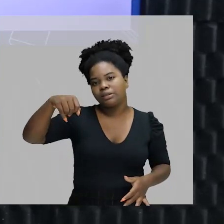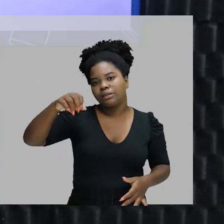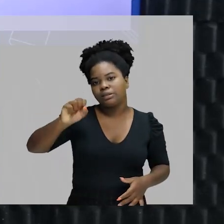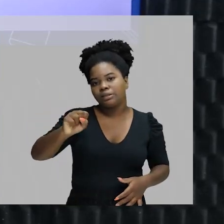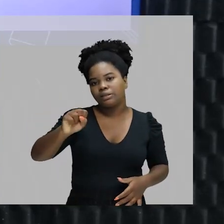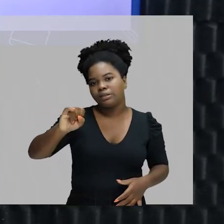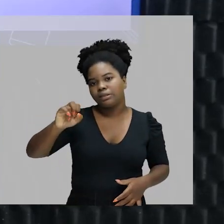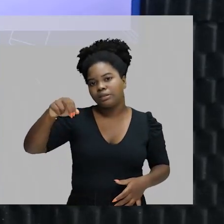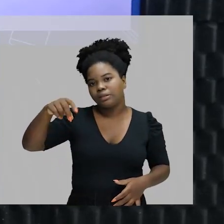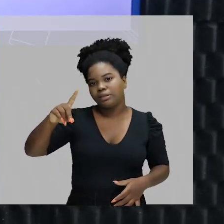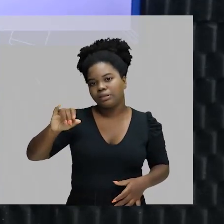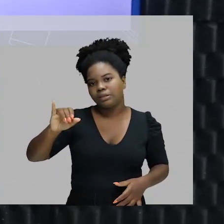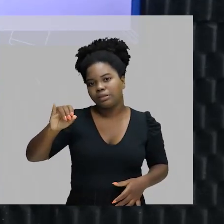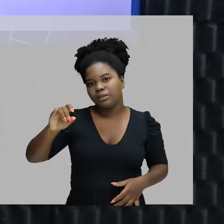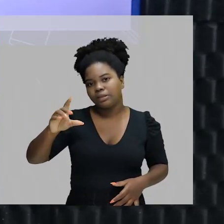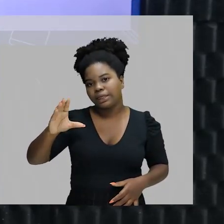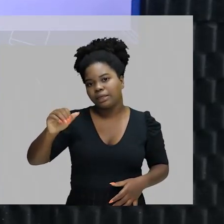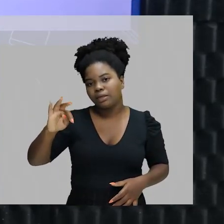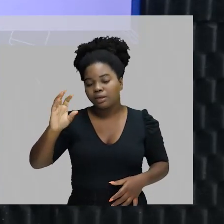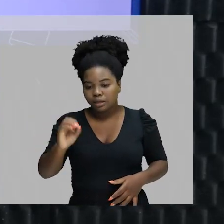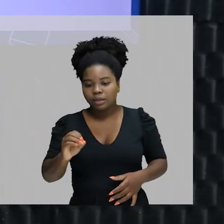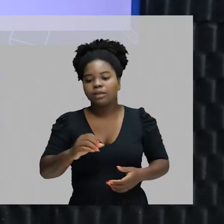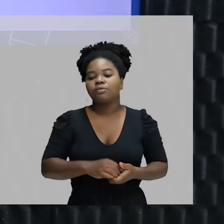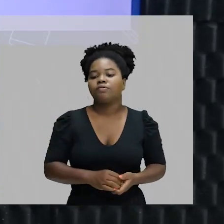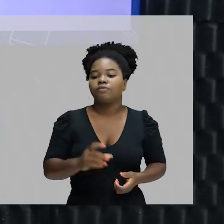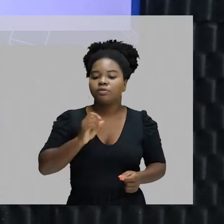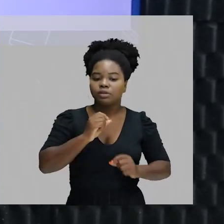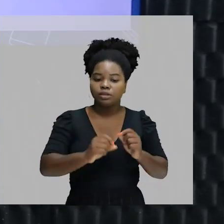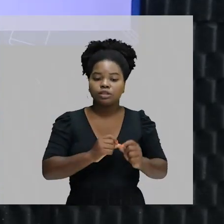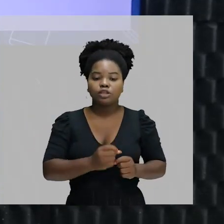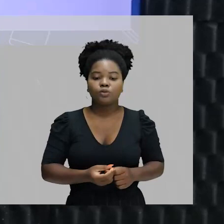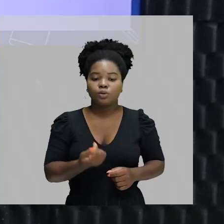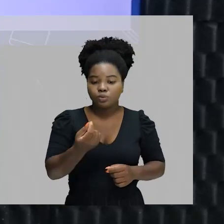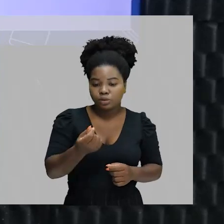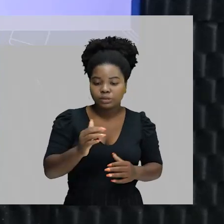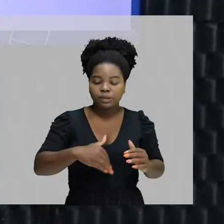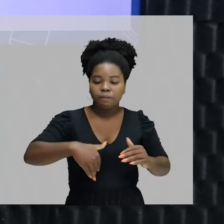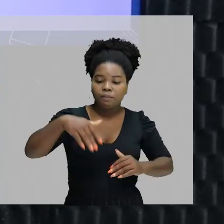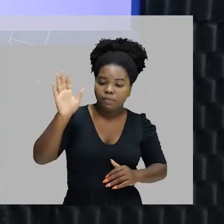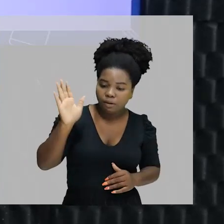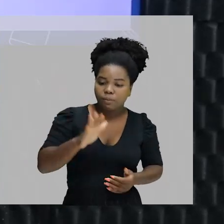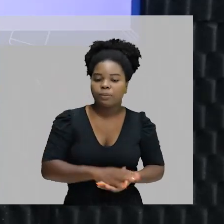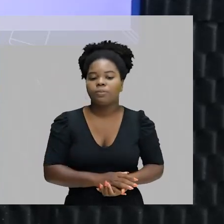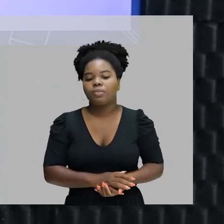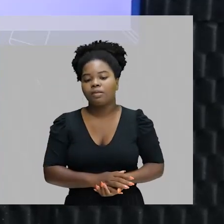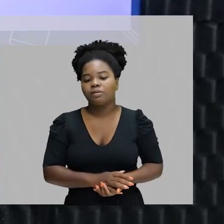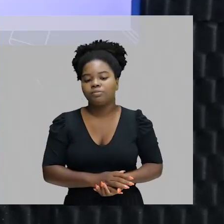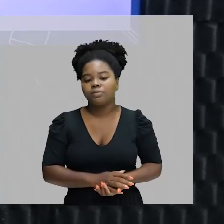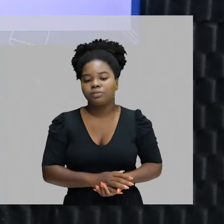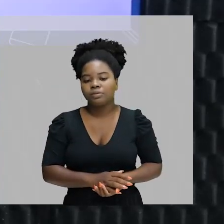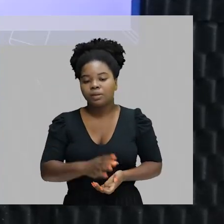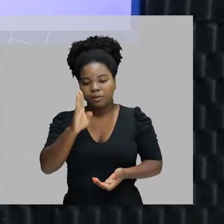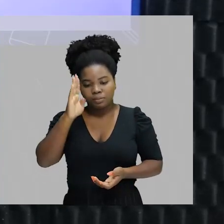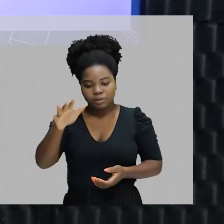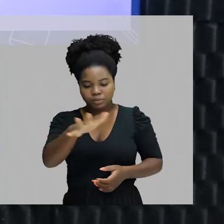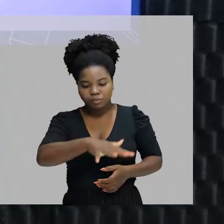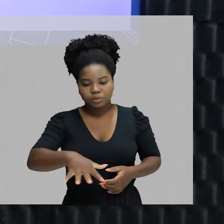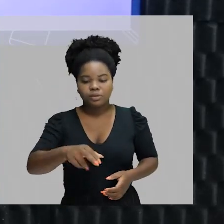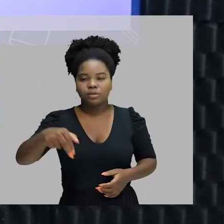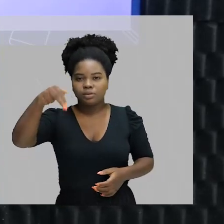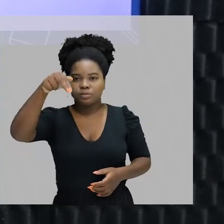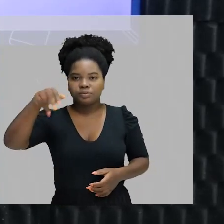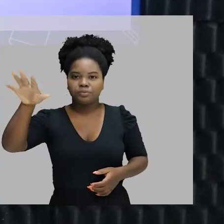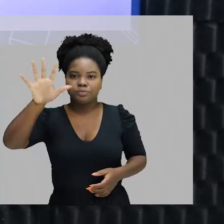custo de implantação seja maior e a possibilidade de lucro seja menor. Em contrapartida, a gente vê, principalmente em áreas do